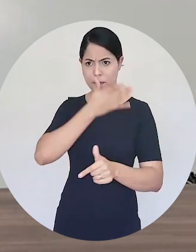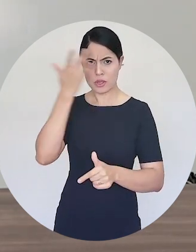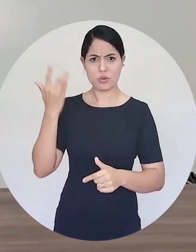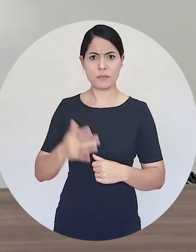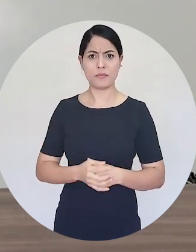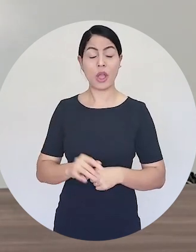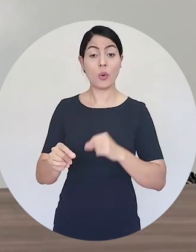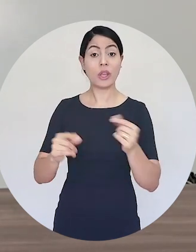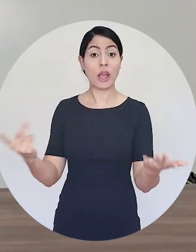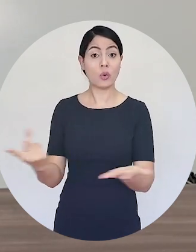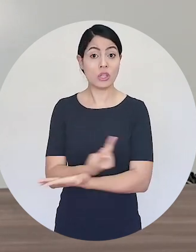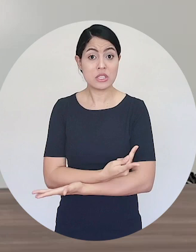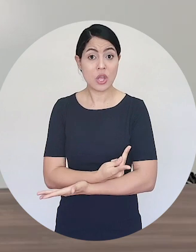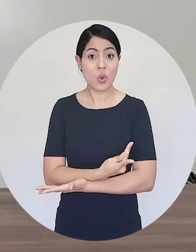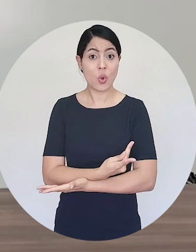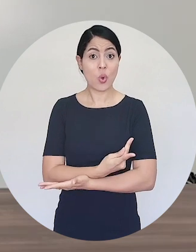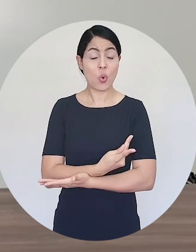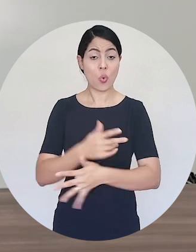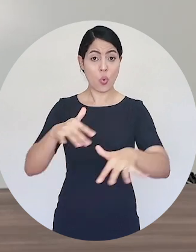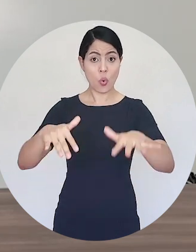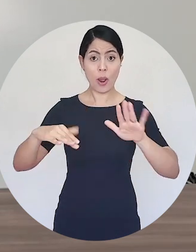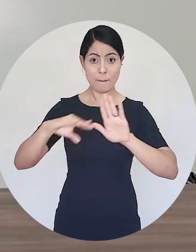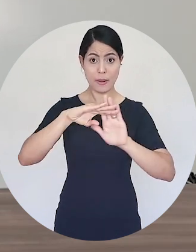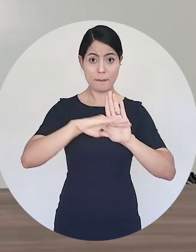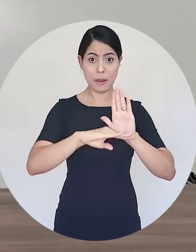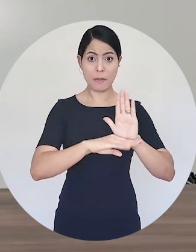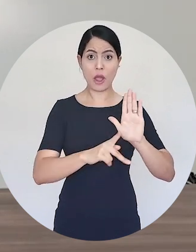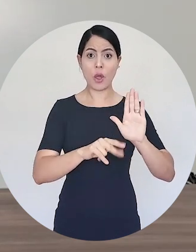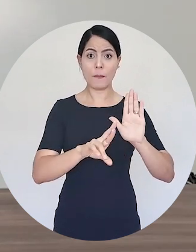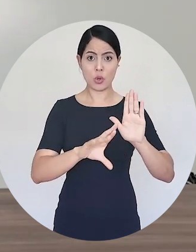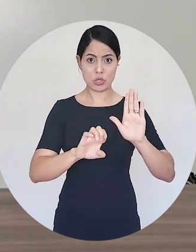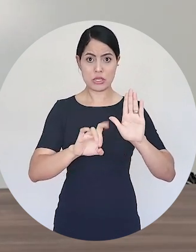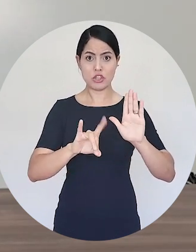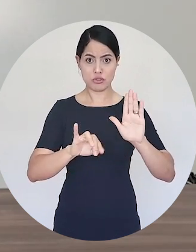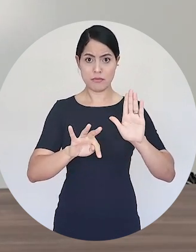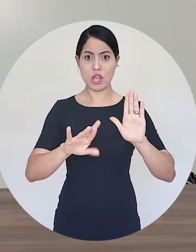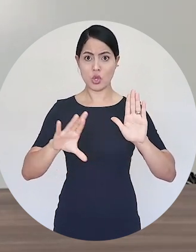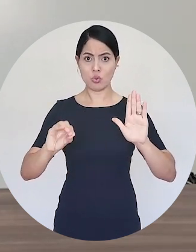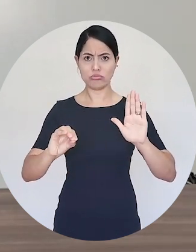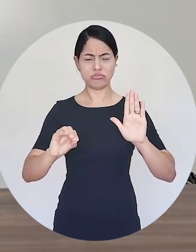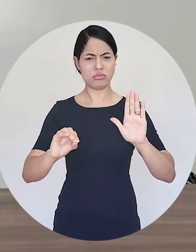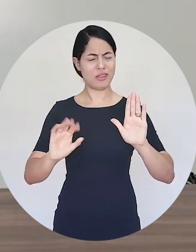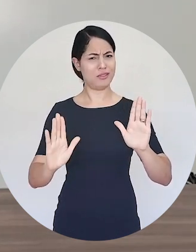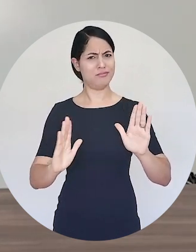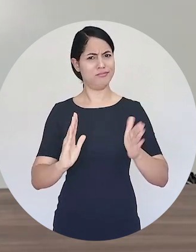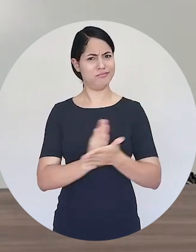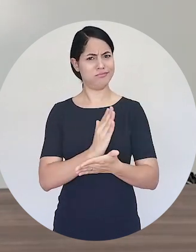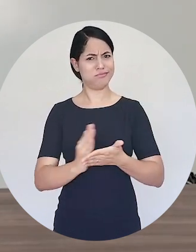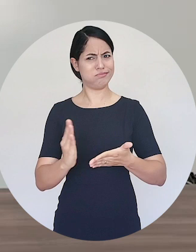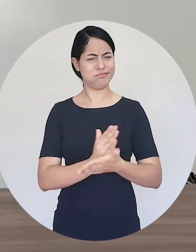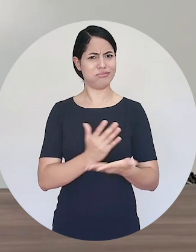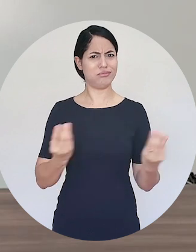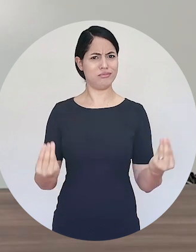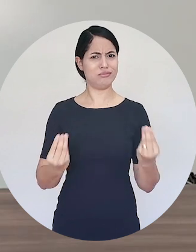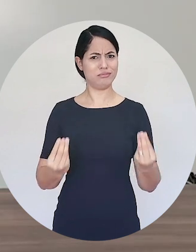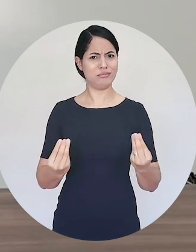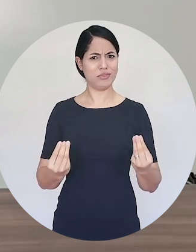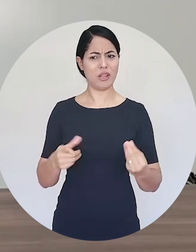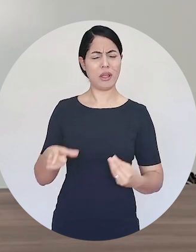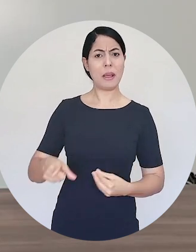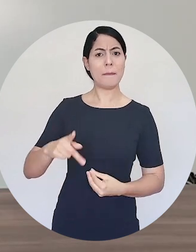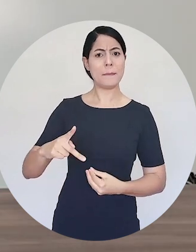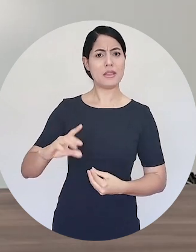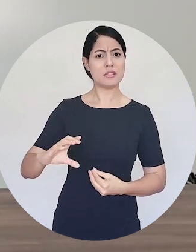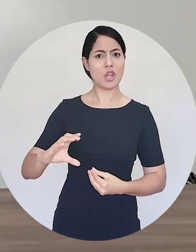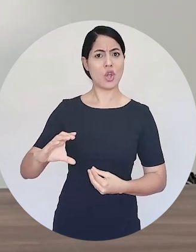Percebi também que ela estava dividindo o procedimento, fazendo um TCO para um dos envolvidos e o APF, auto de prisão em